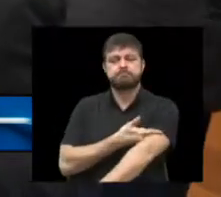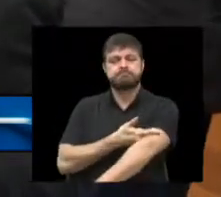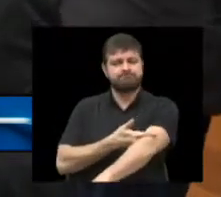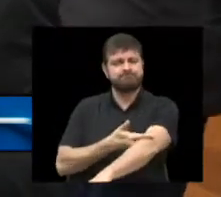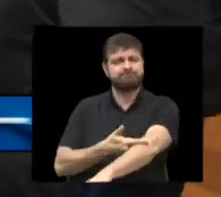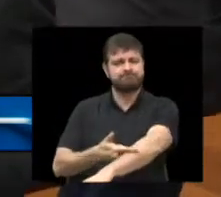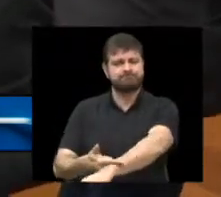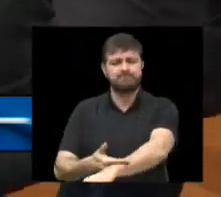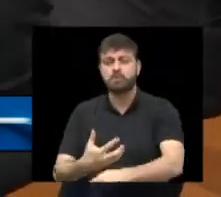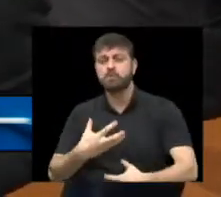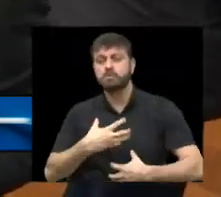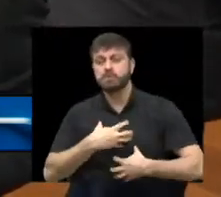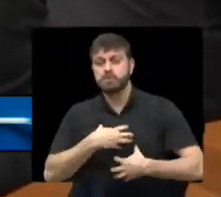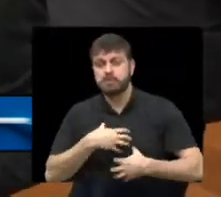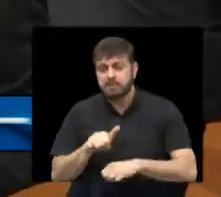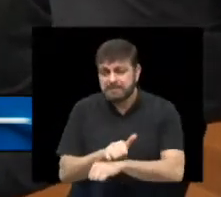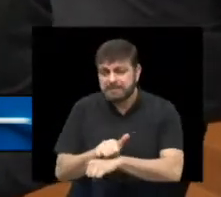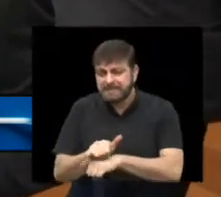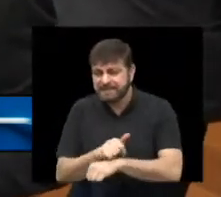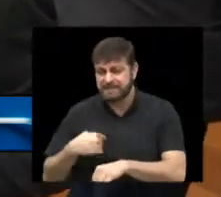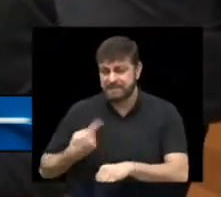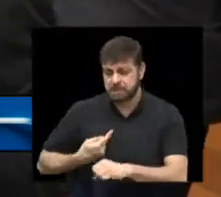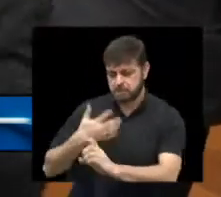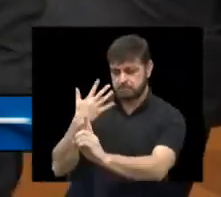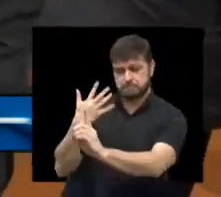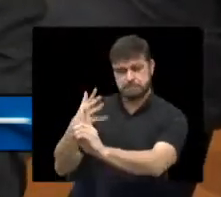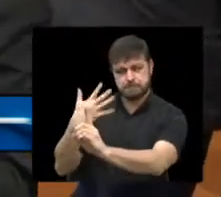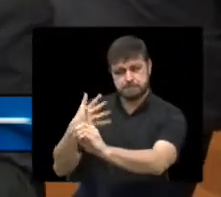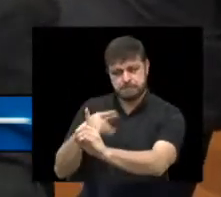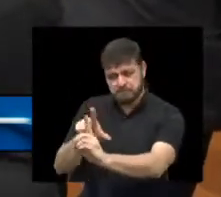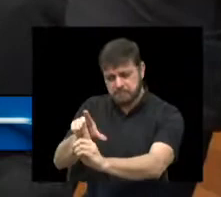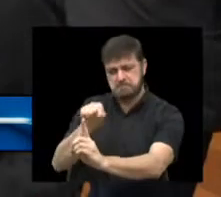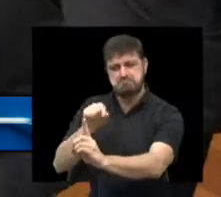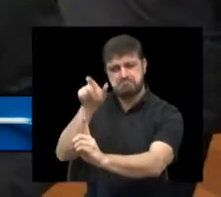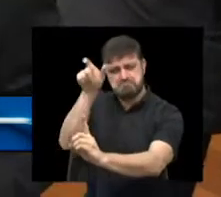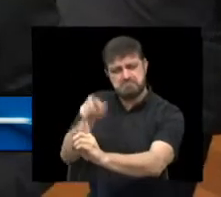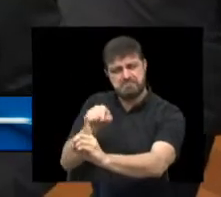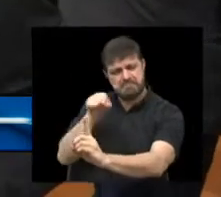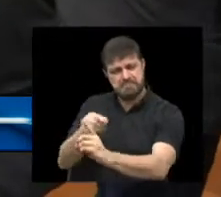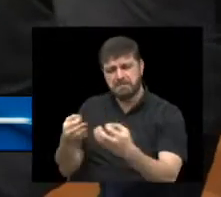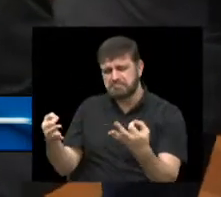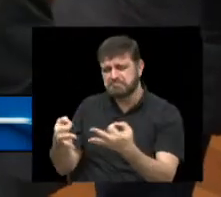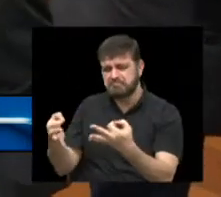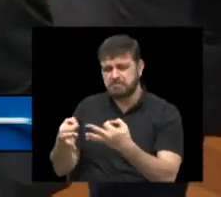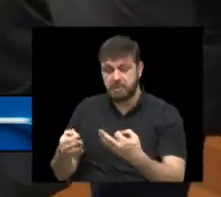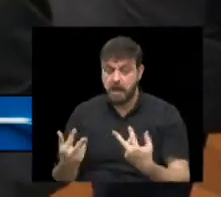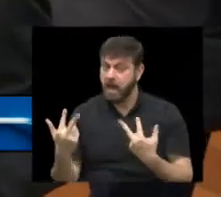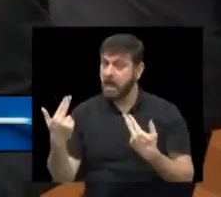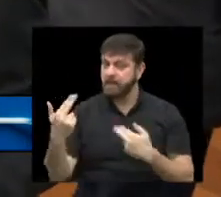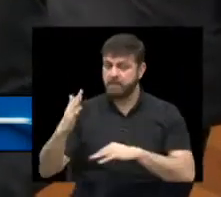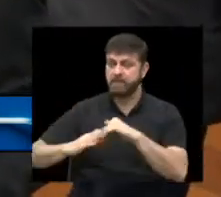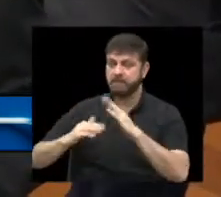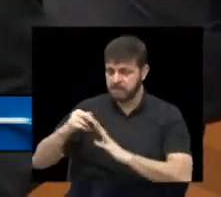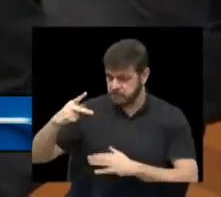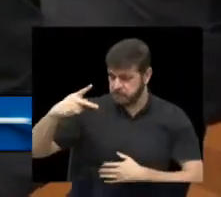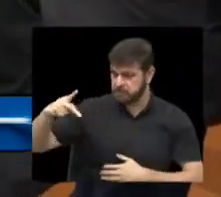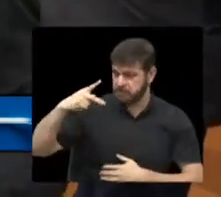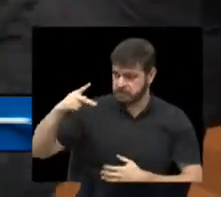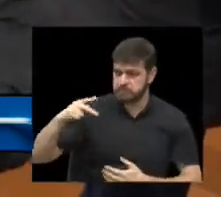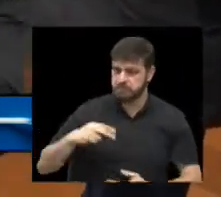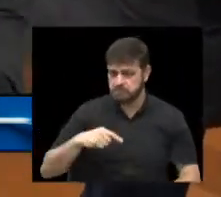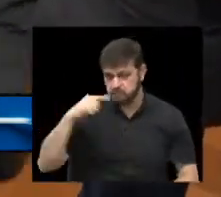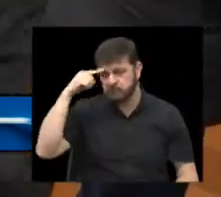de fazermos esse ato de reconhecimento é o que Vossa Excelência está fazendo nessa noite. Então, eu quero